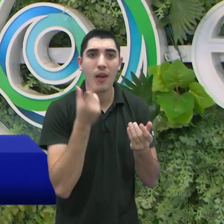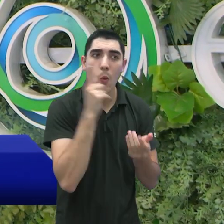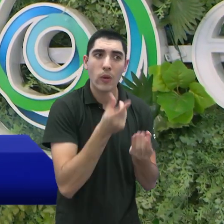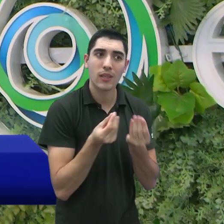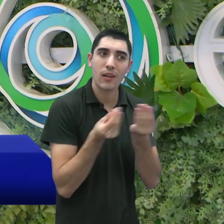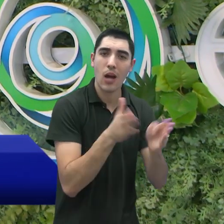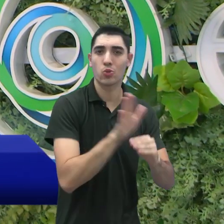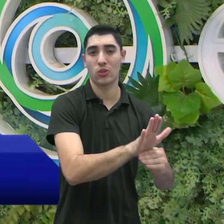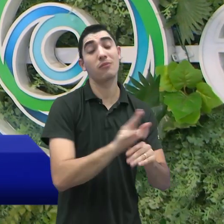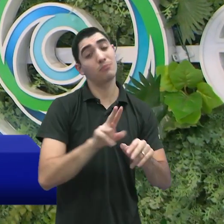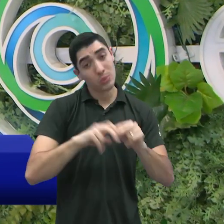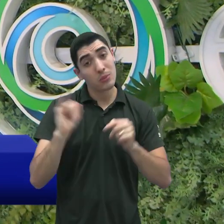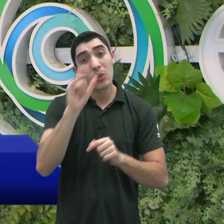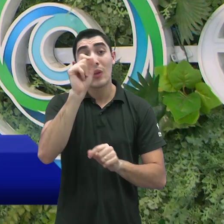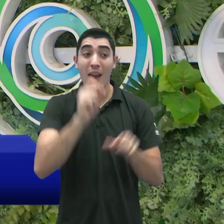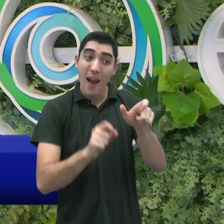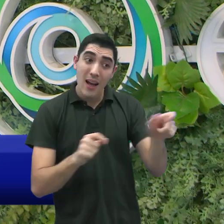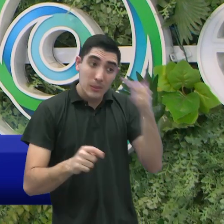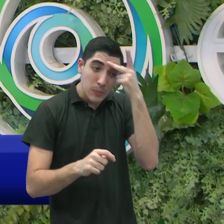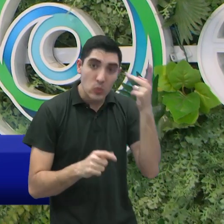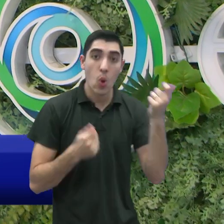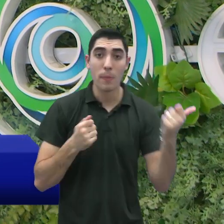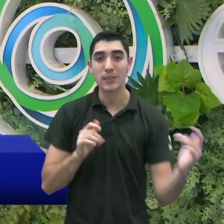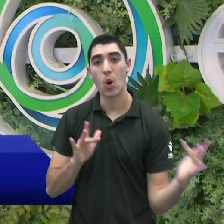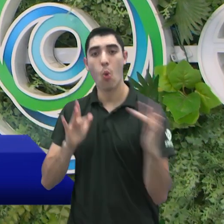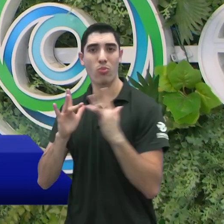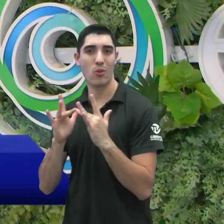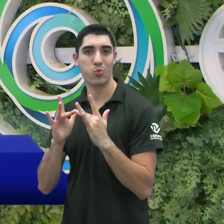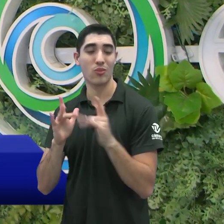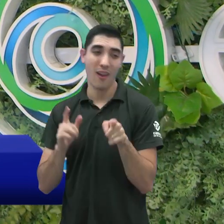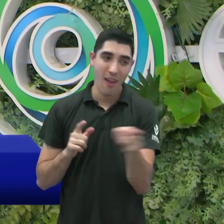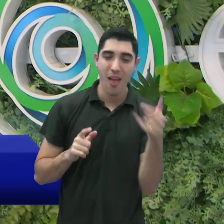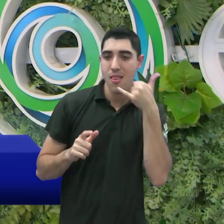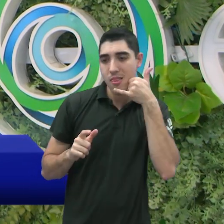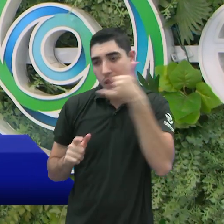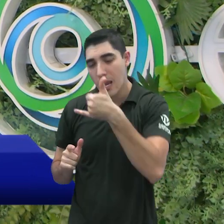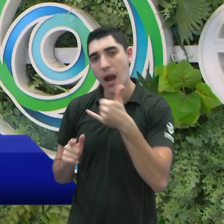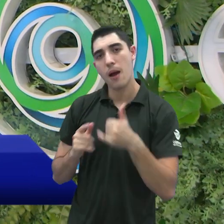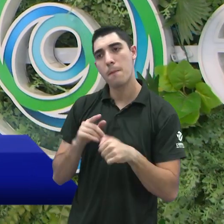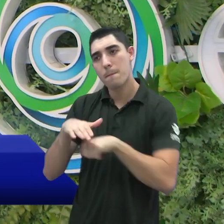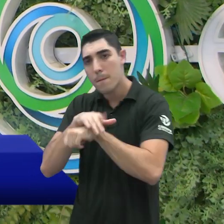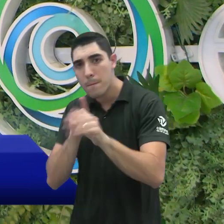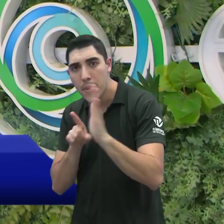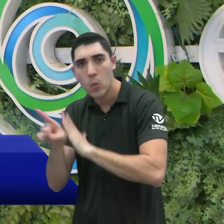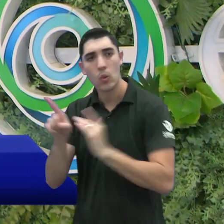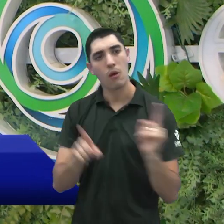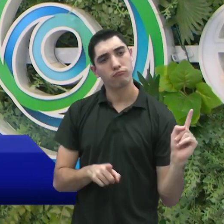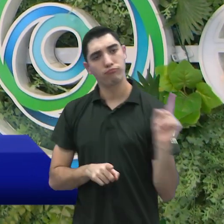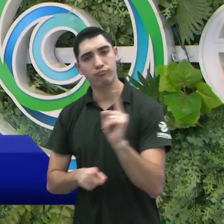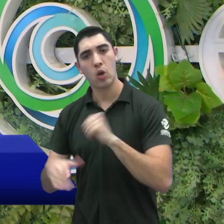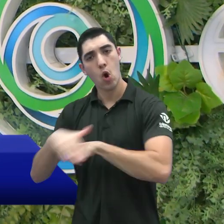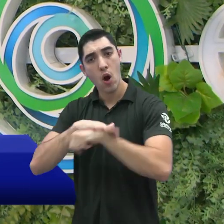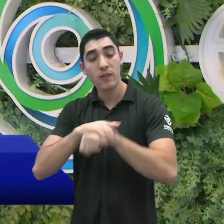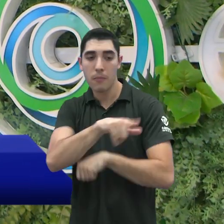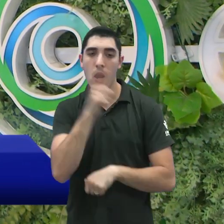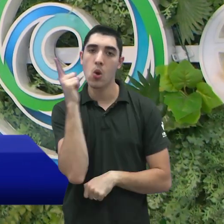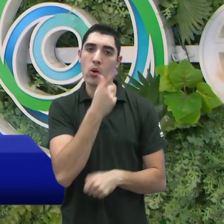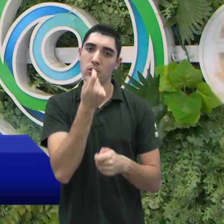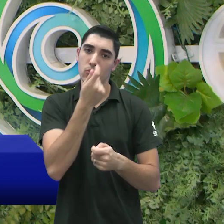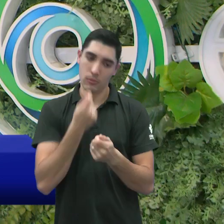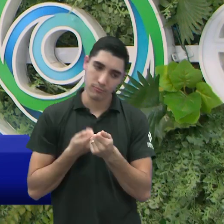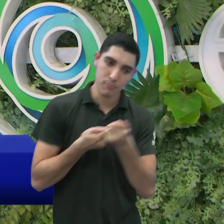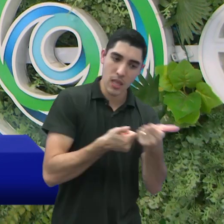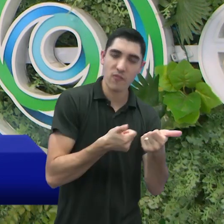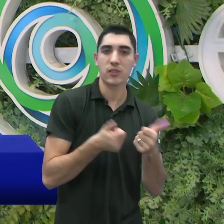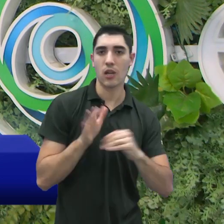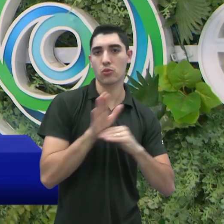Por isso que é importante entrar em contato, atualizar esses dados, atualizar a conta de energia para que ele possa receber o